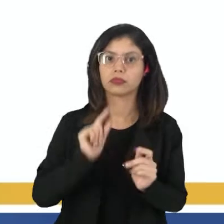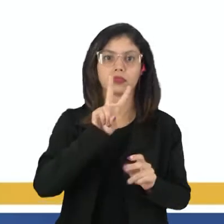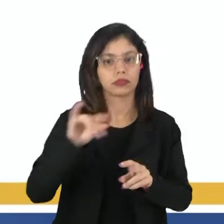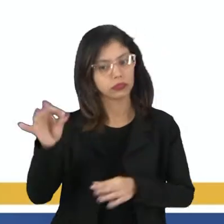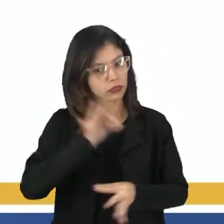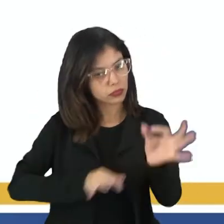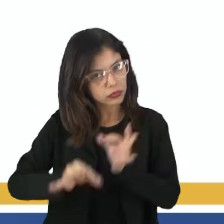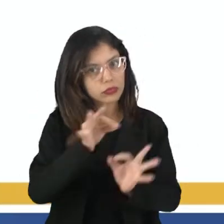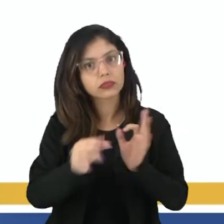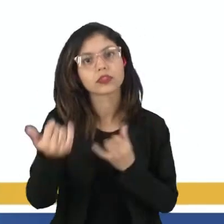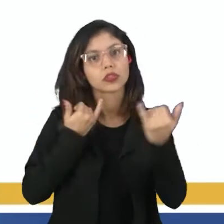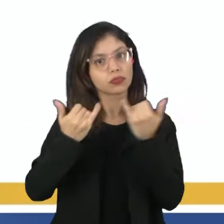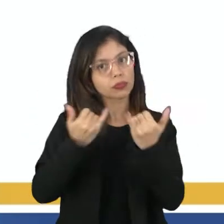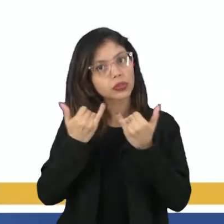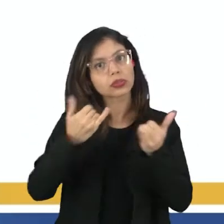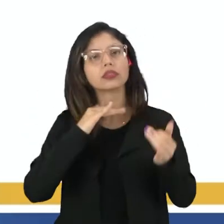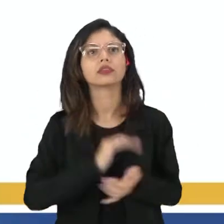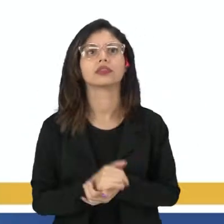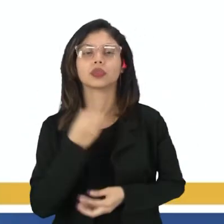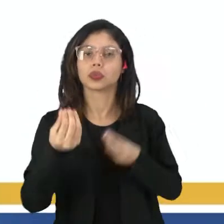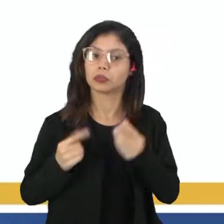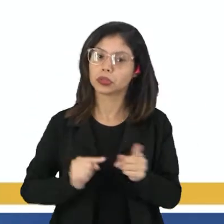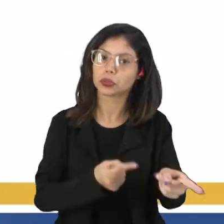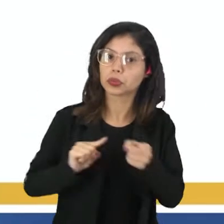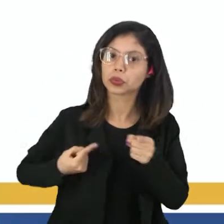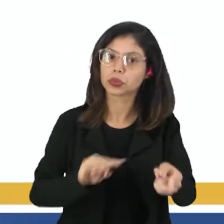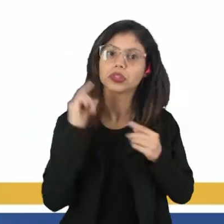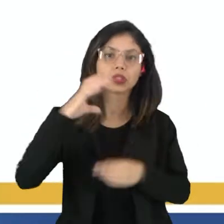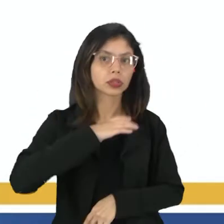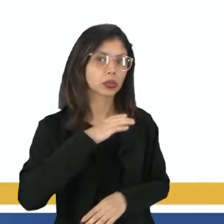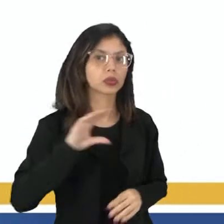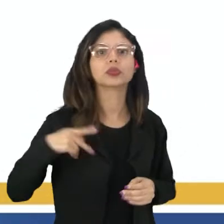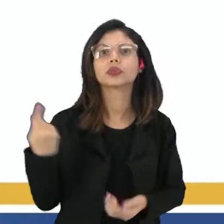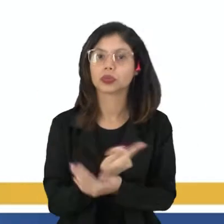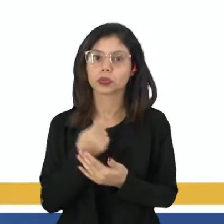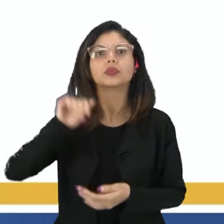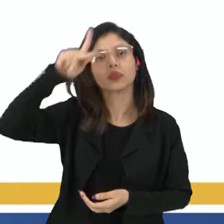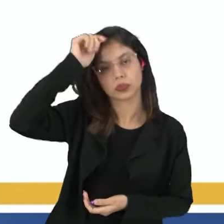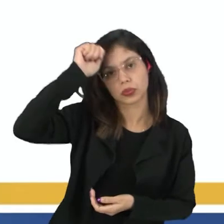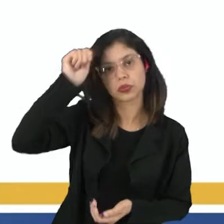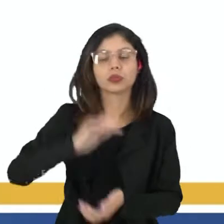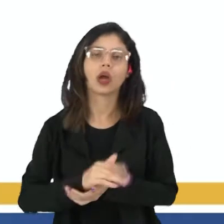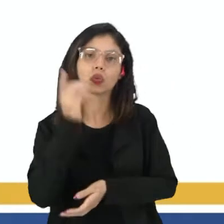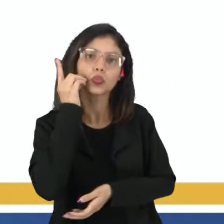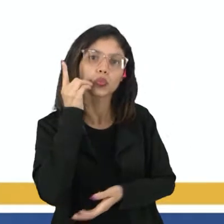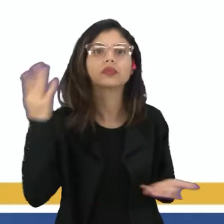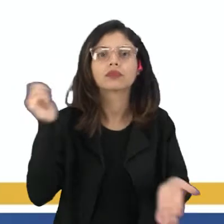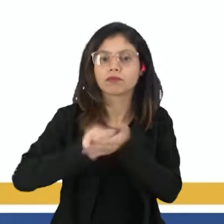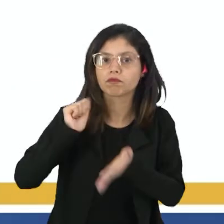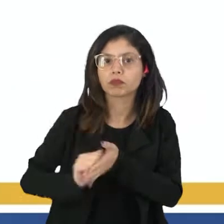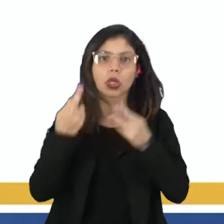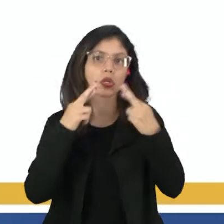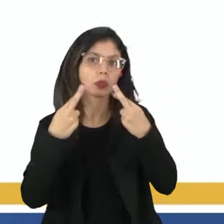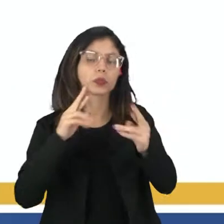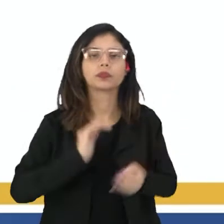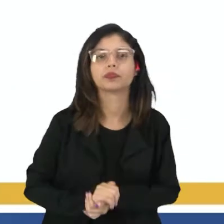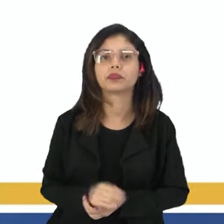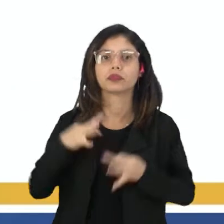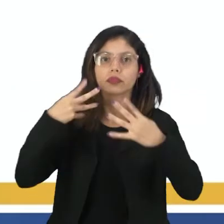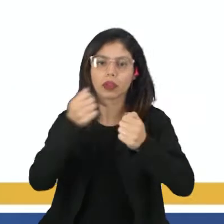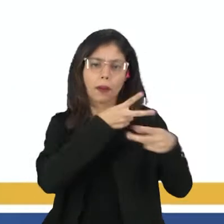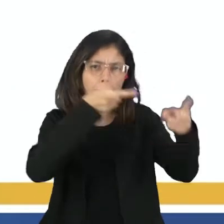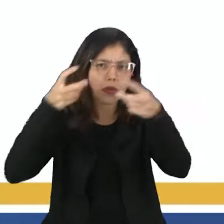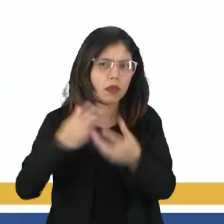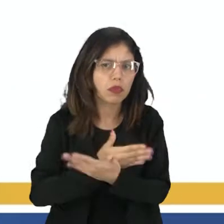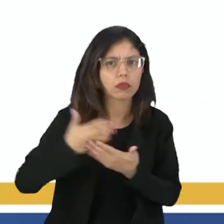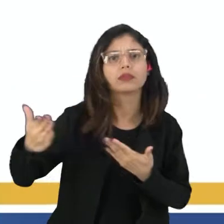vai estar organizado com informações como indicação da cidade em que está o autor, a data em que escreveu a reclamação, que a gente